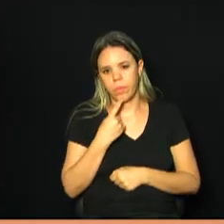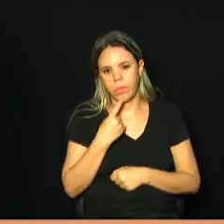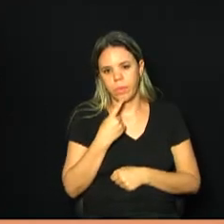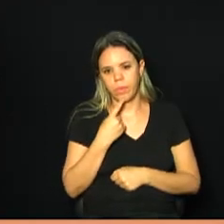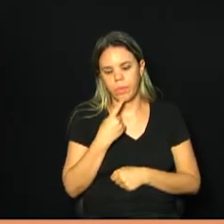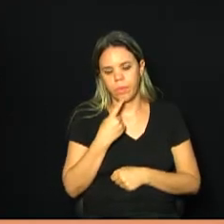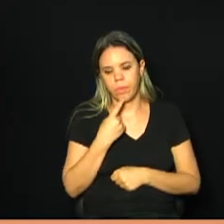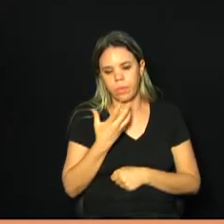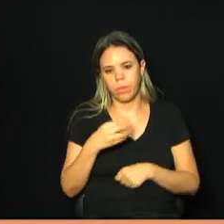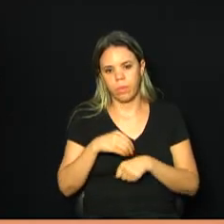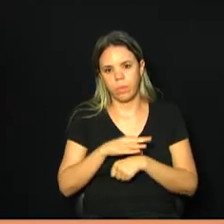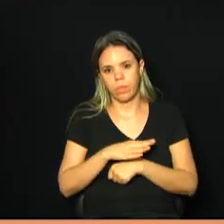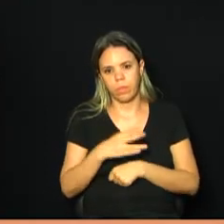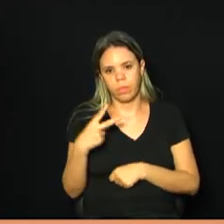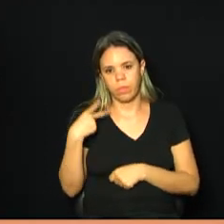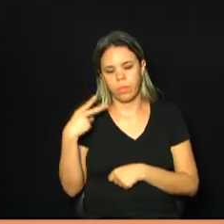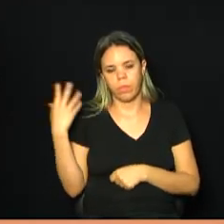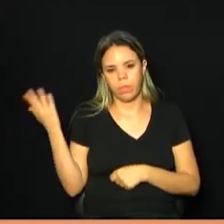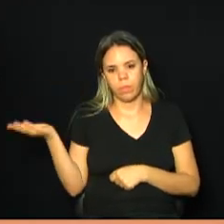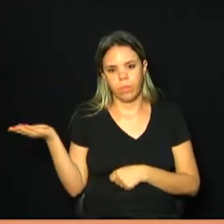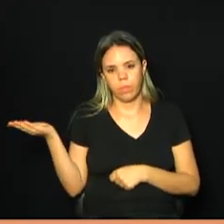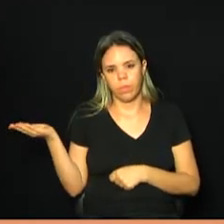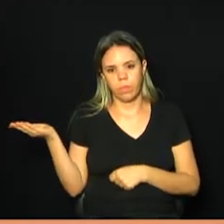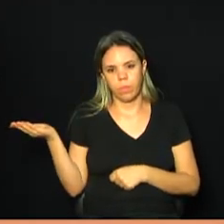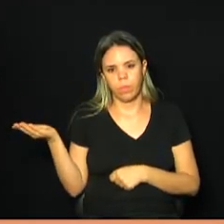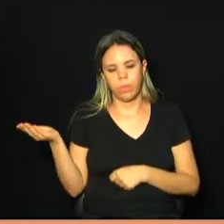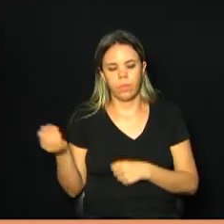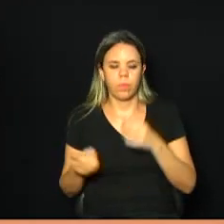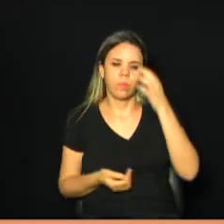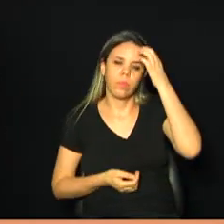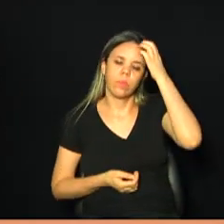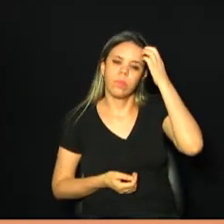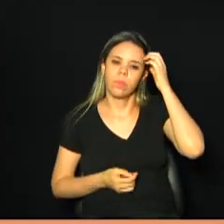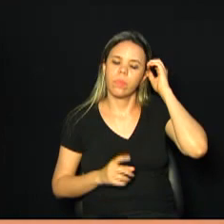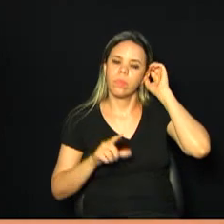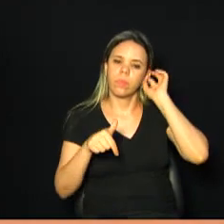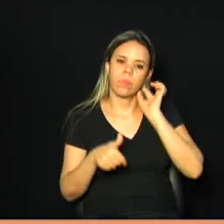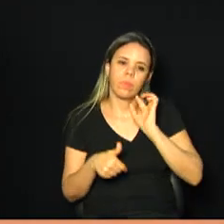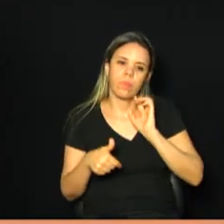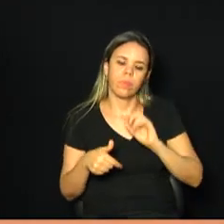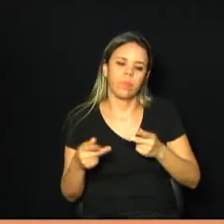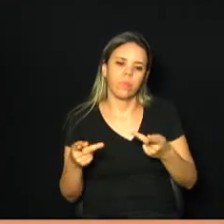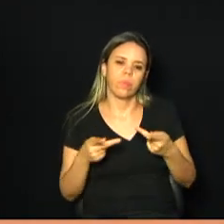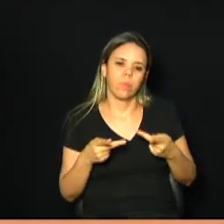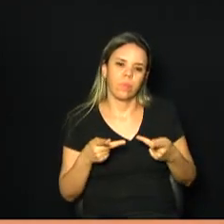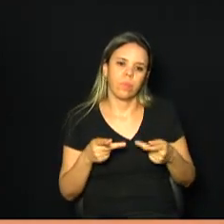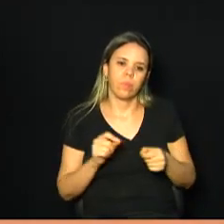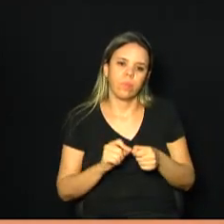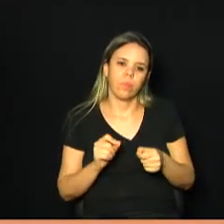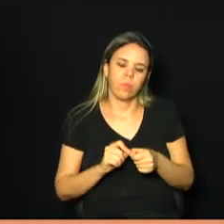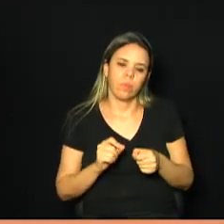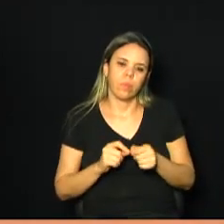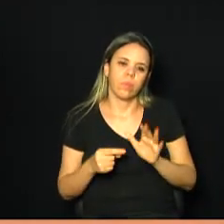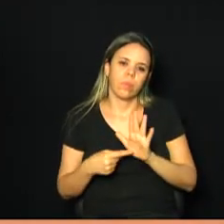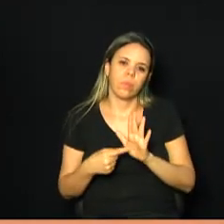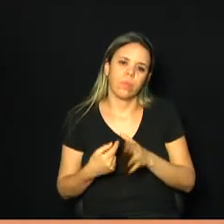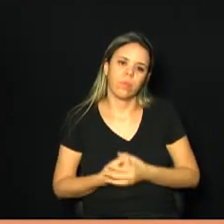Então, quero passar a palavra para o vereador e, em seguida, nós chamamos eles para fazer a